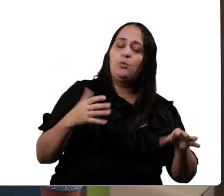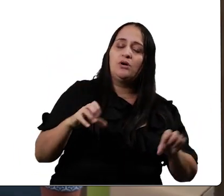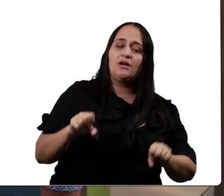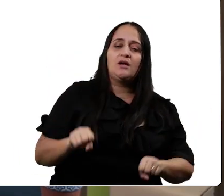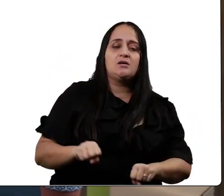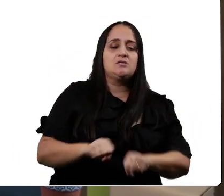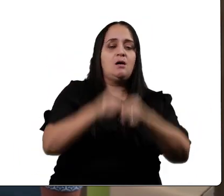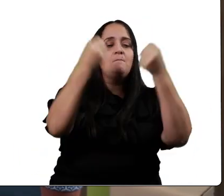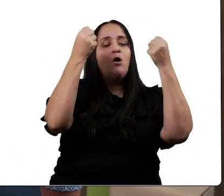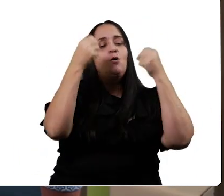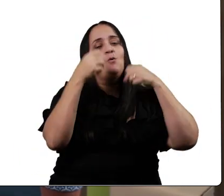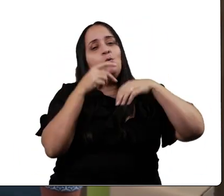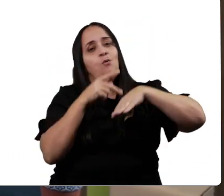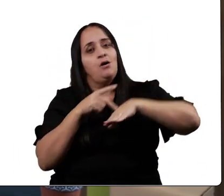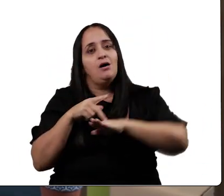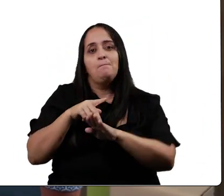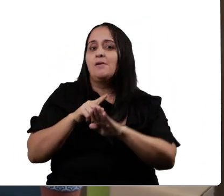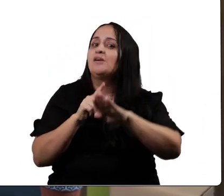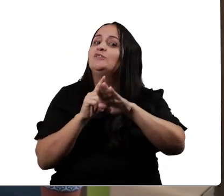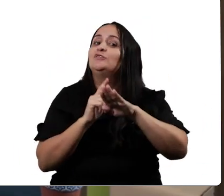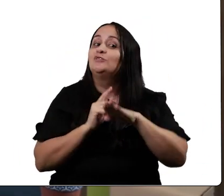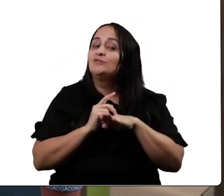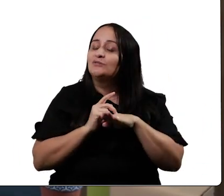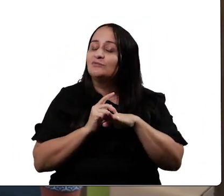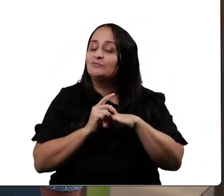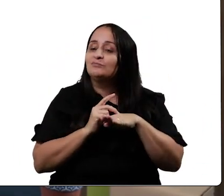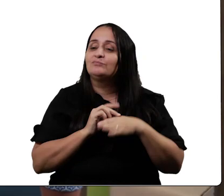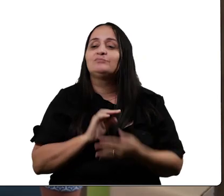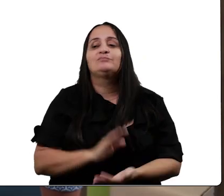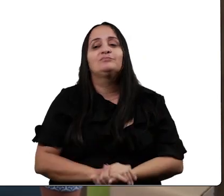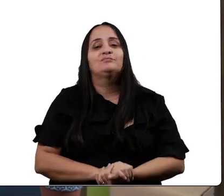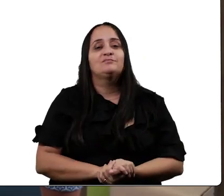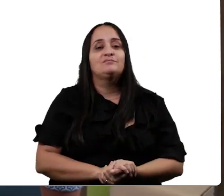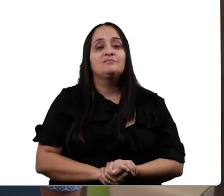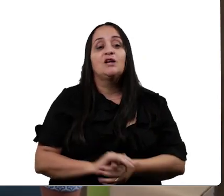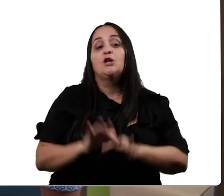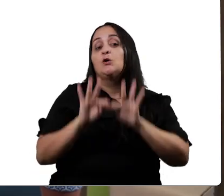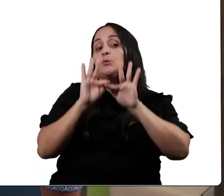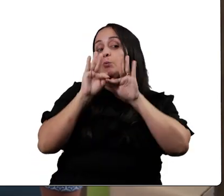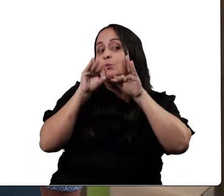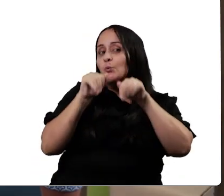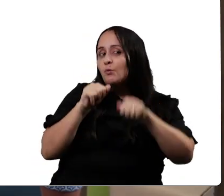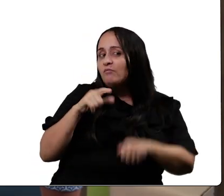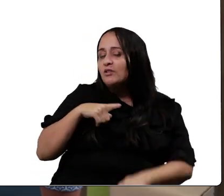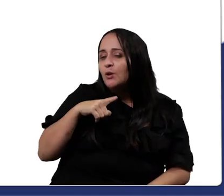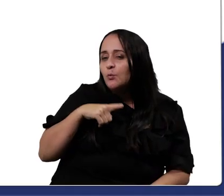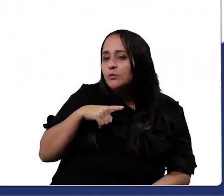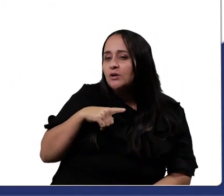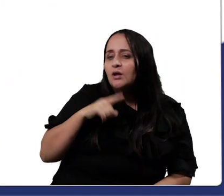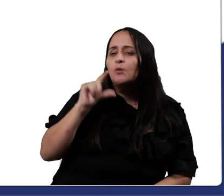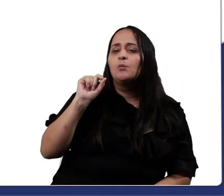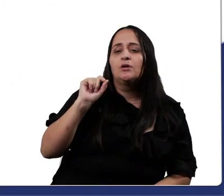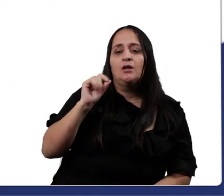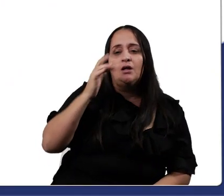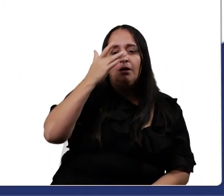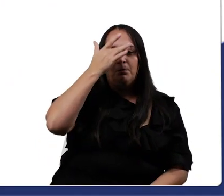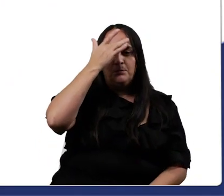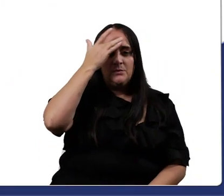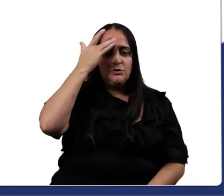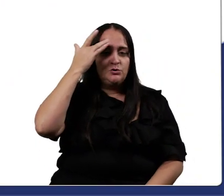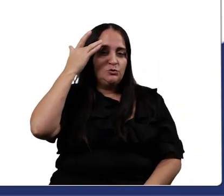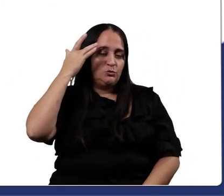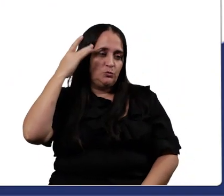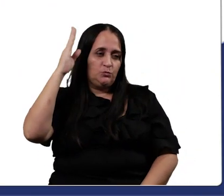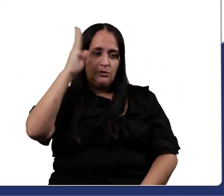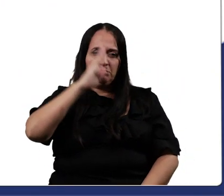sucinta, a opinião dele sobre o fato. E, por fim, ainda tem mais um, ó. O brasileiro